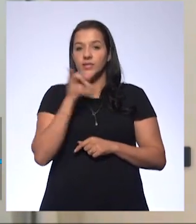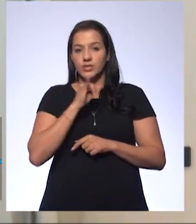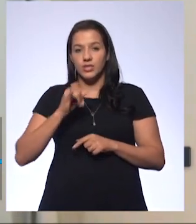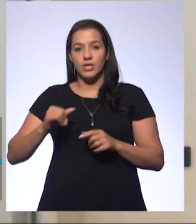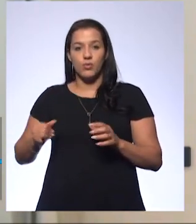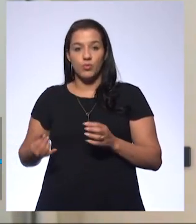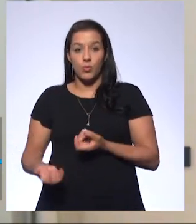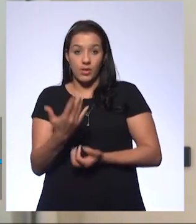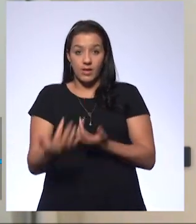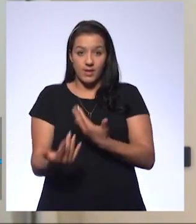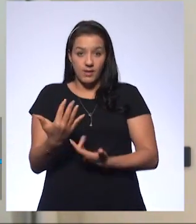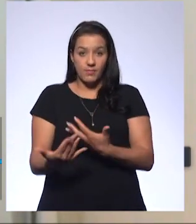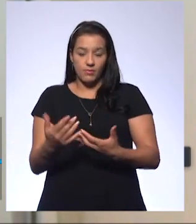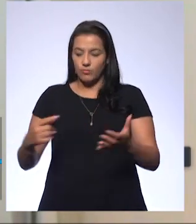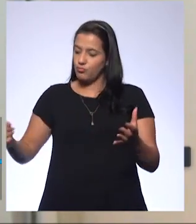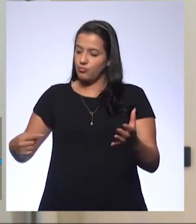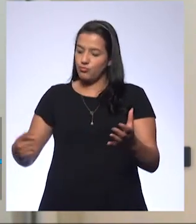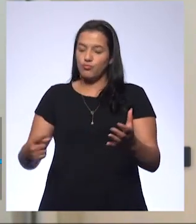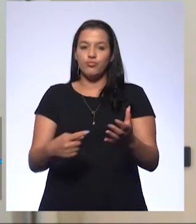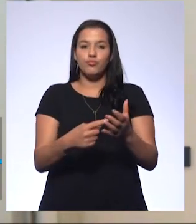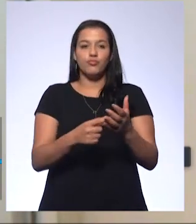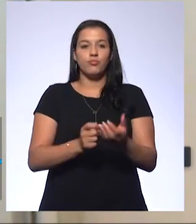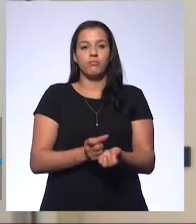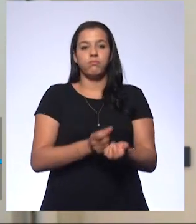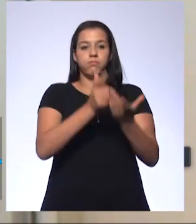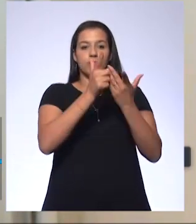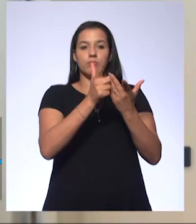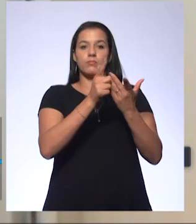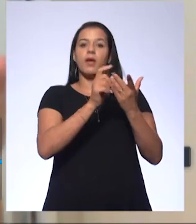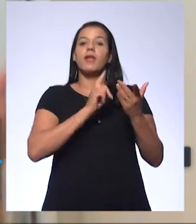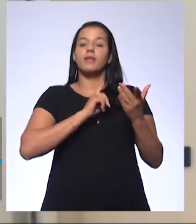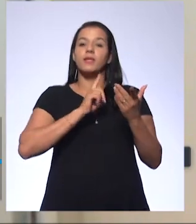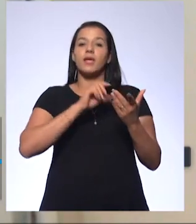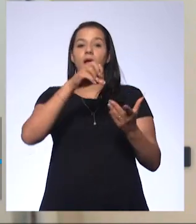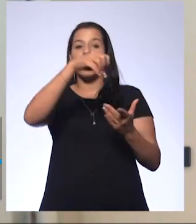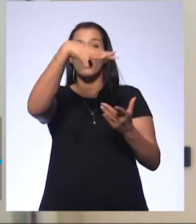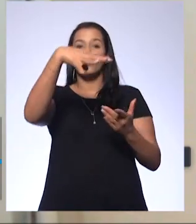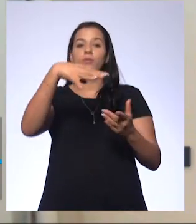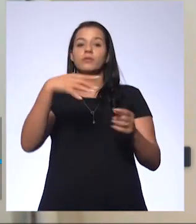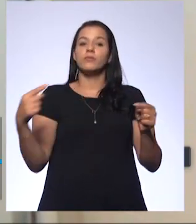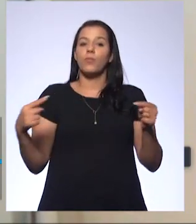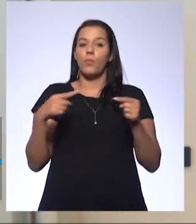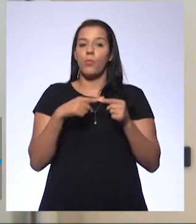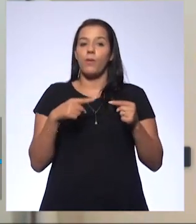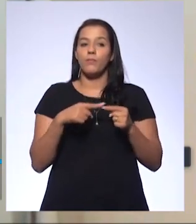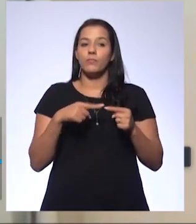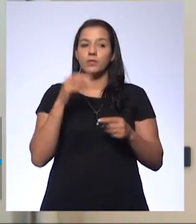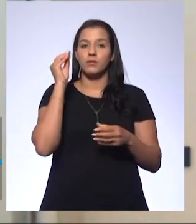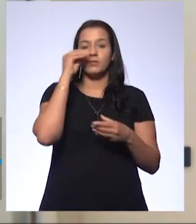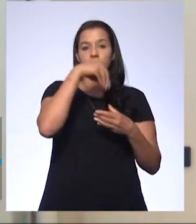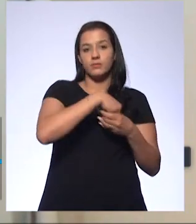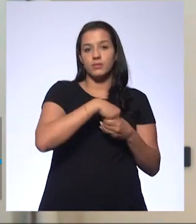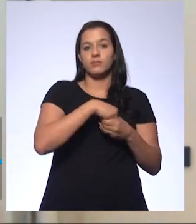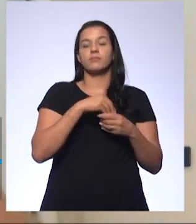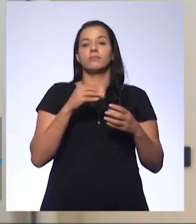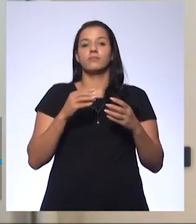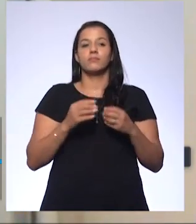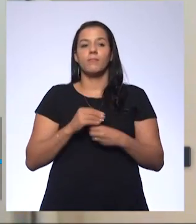na composição desses fogos de artifício, além da pólvora, existem alguns compostos, alguns